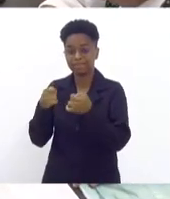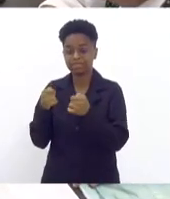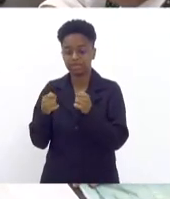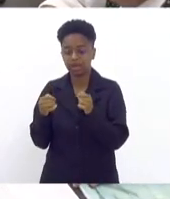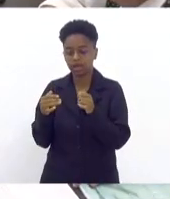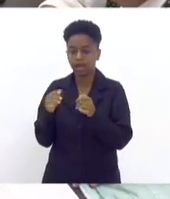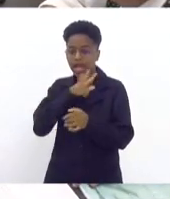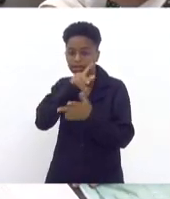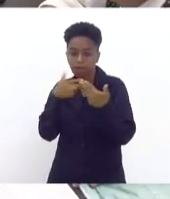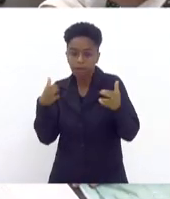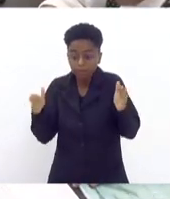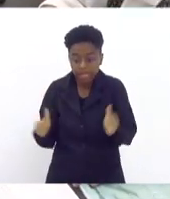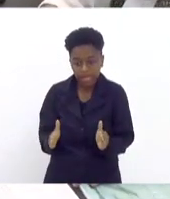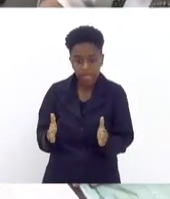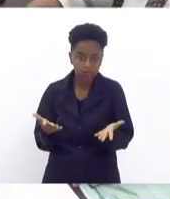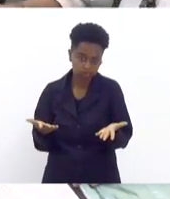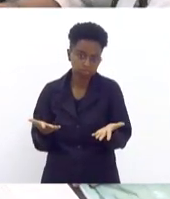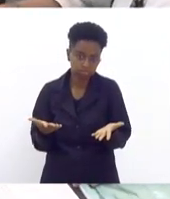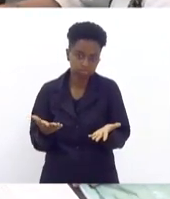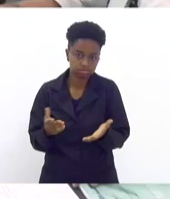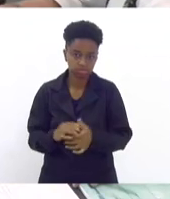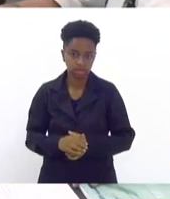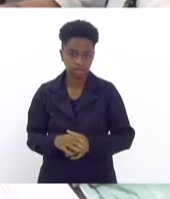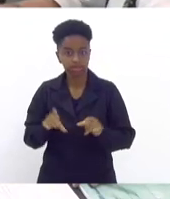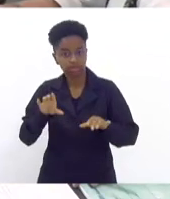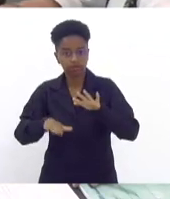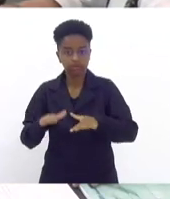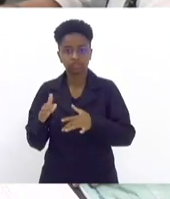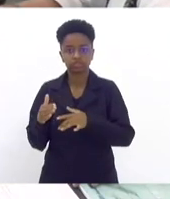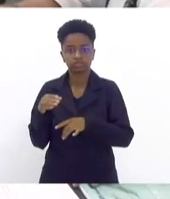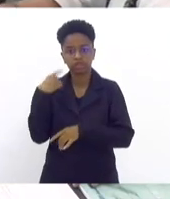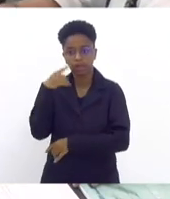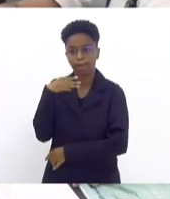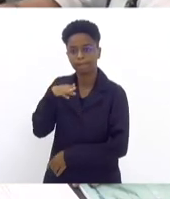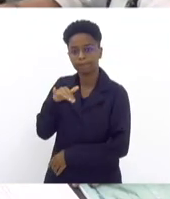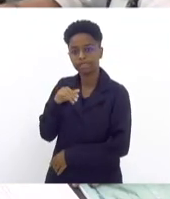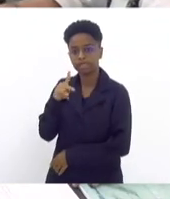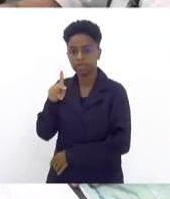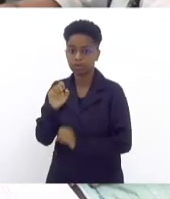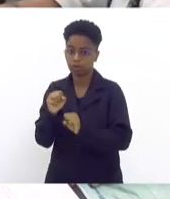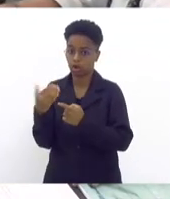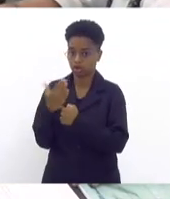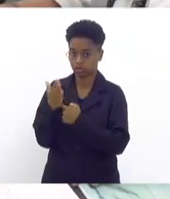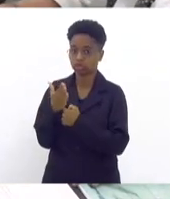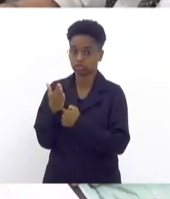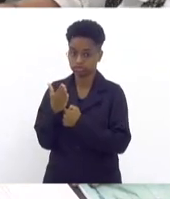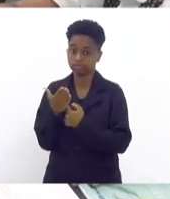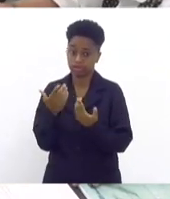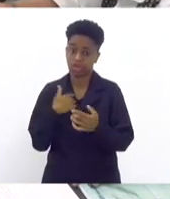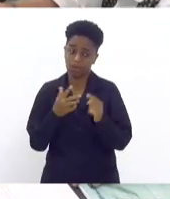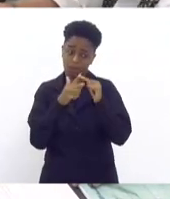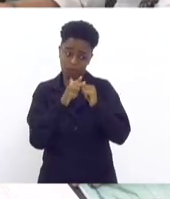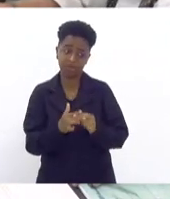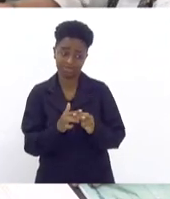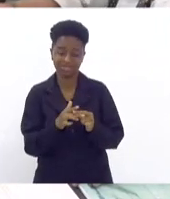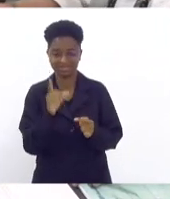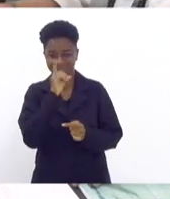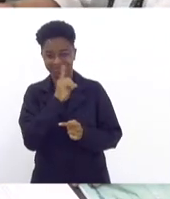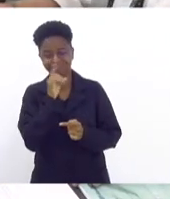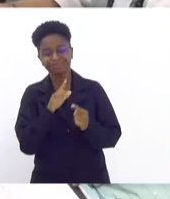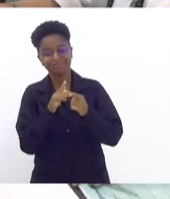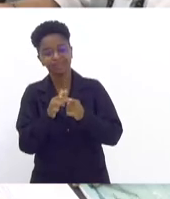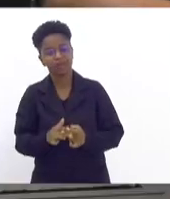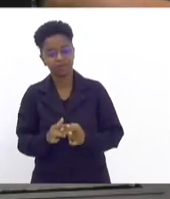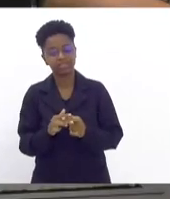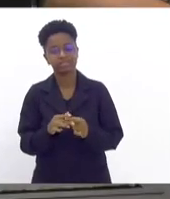Mink, deputado Mink, pode nos ajudar pet, na redação. Ou de pequeno porte. Então, vou retificar o parecer. Para